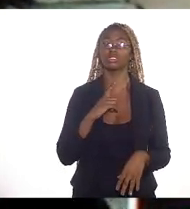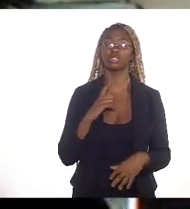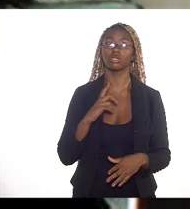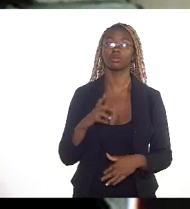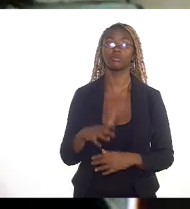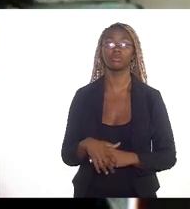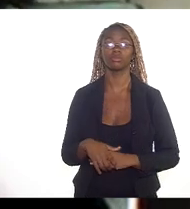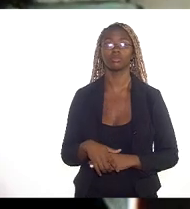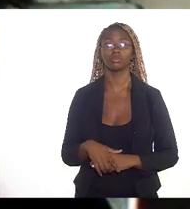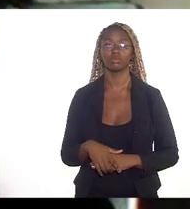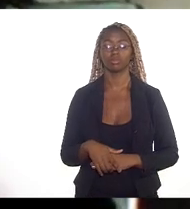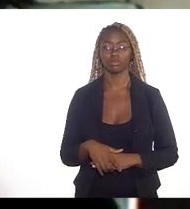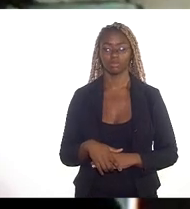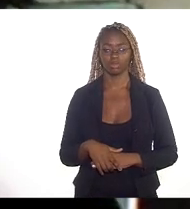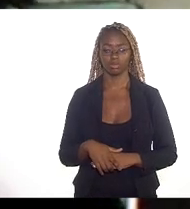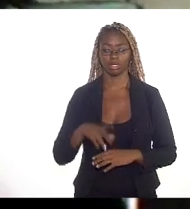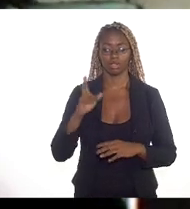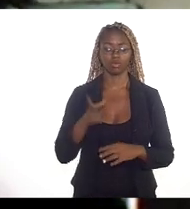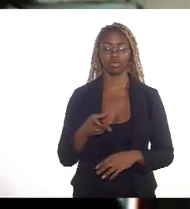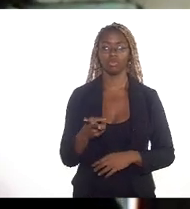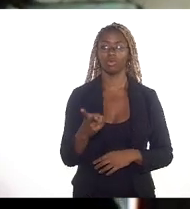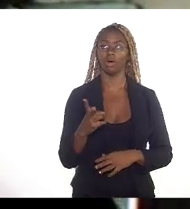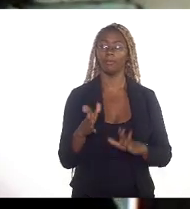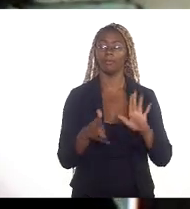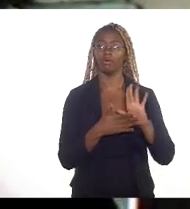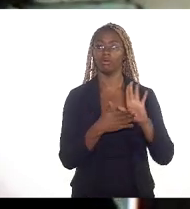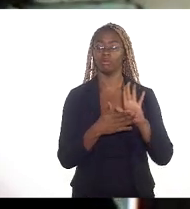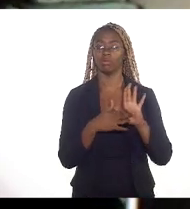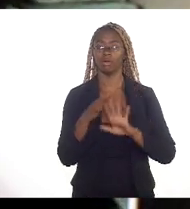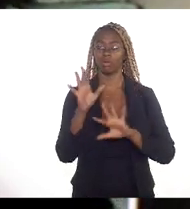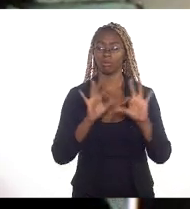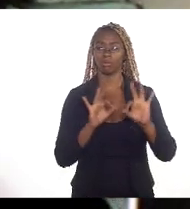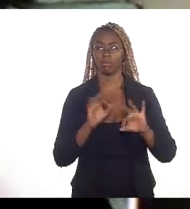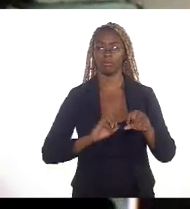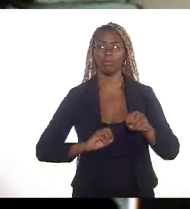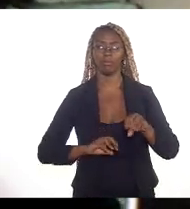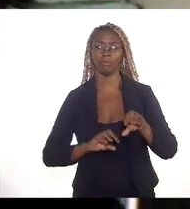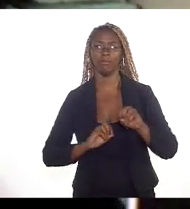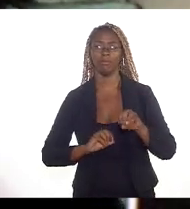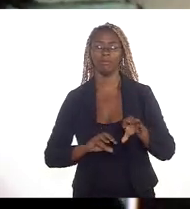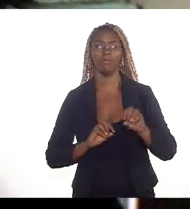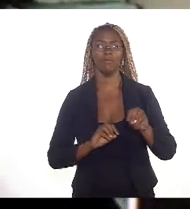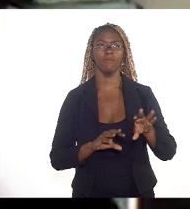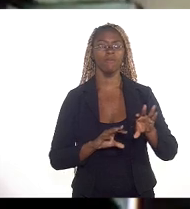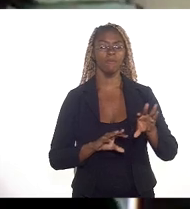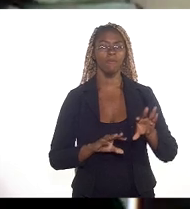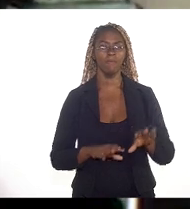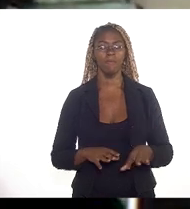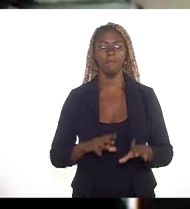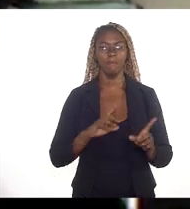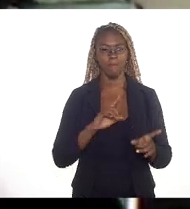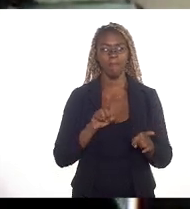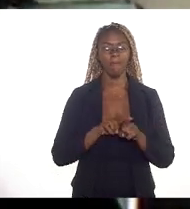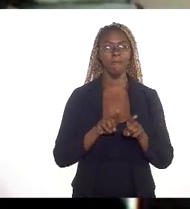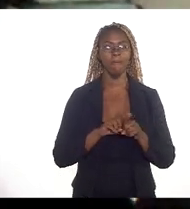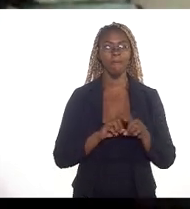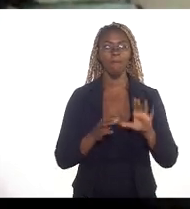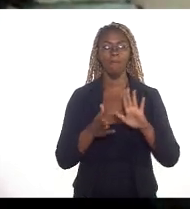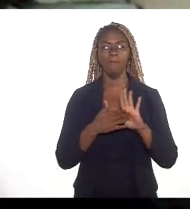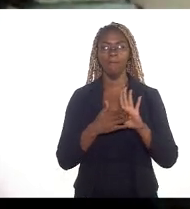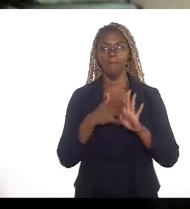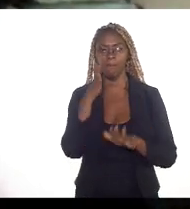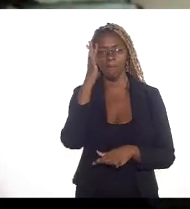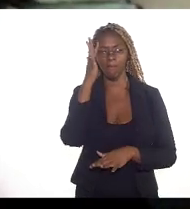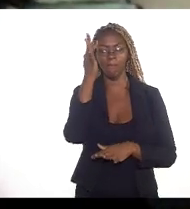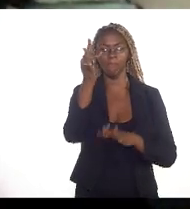né, a proposta de um projeto educativo como uma proposta de futuro para as nossas